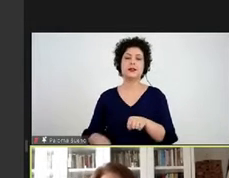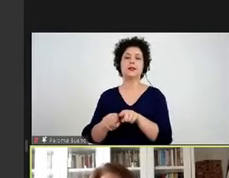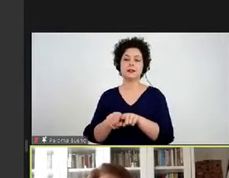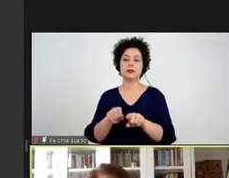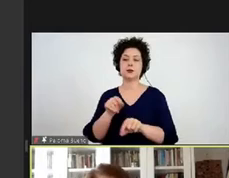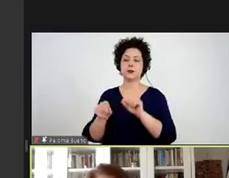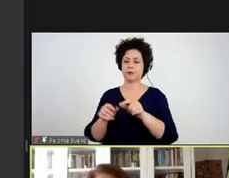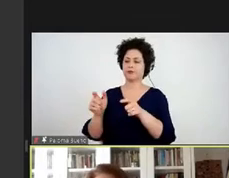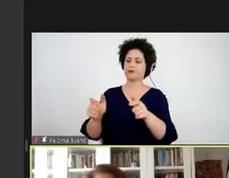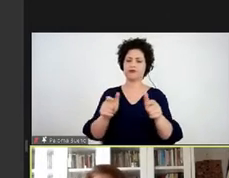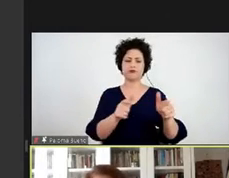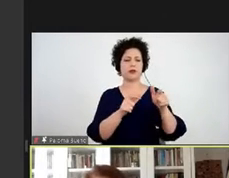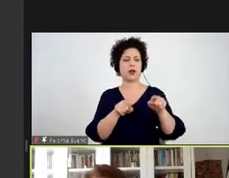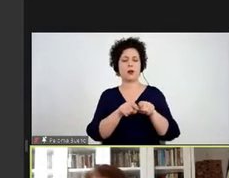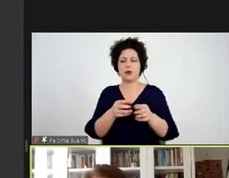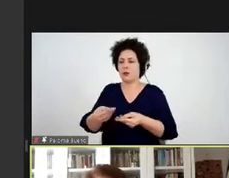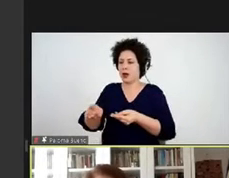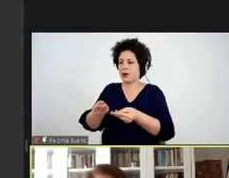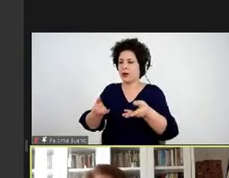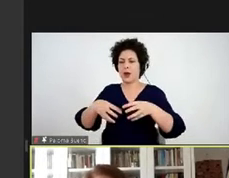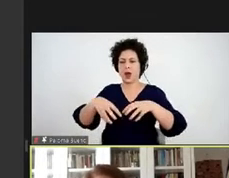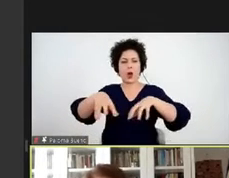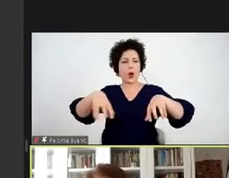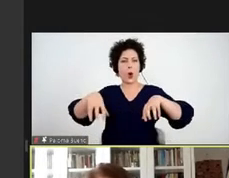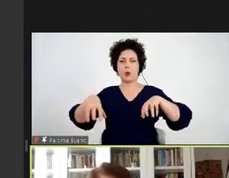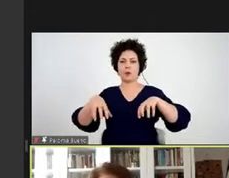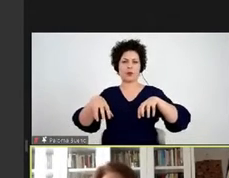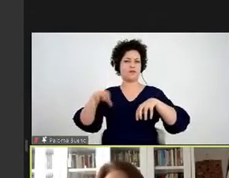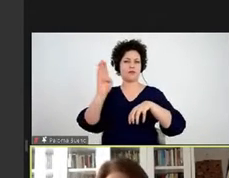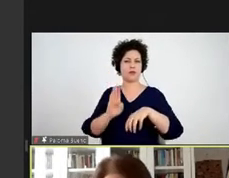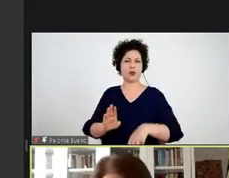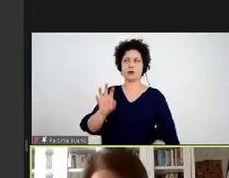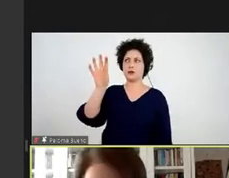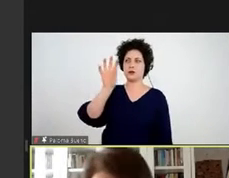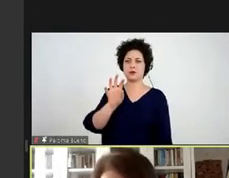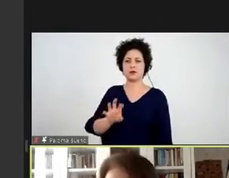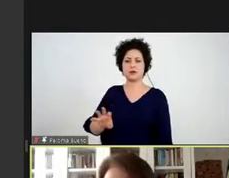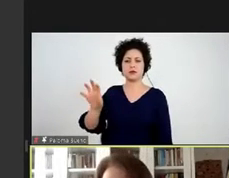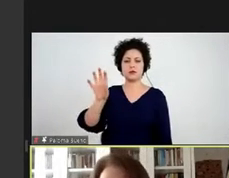a localização e a distribuição deles pelo Brasil.